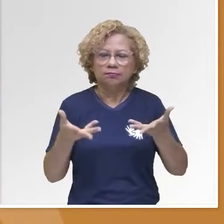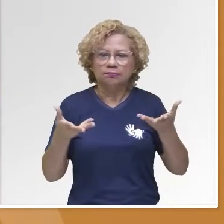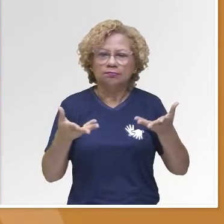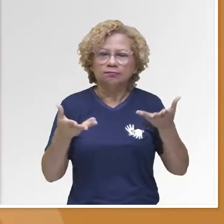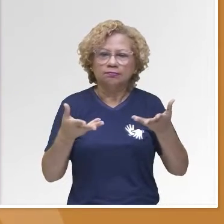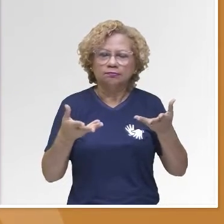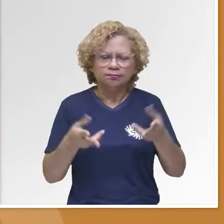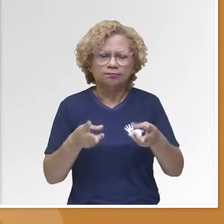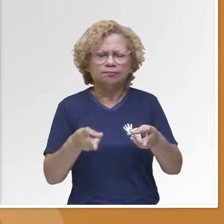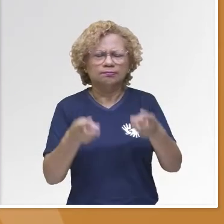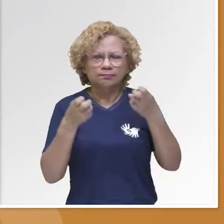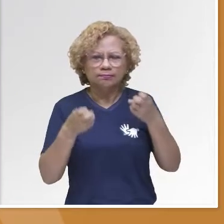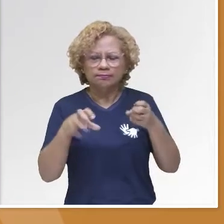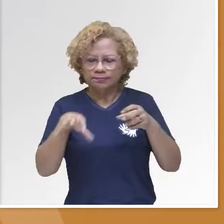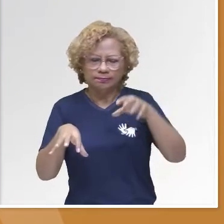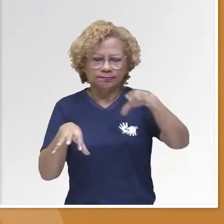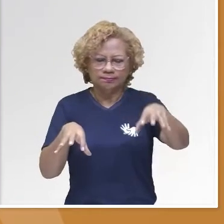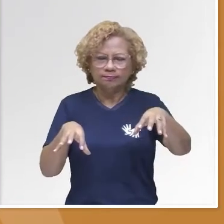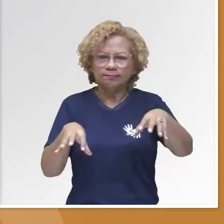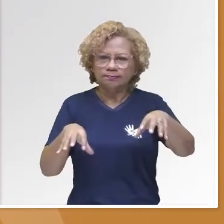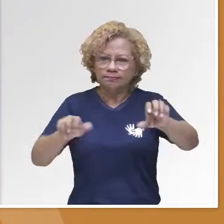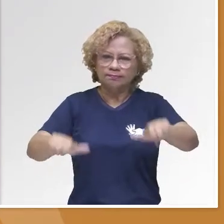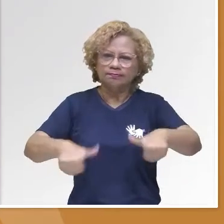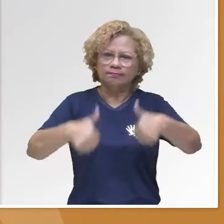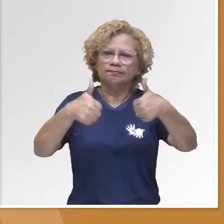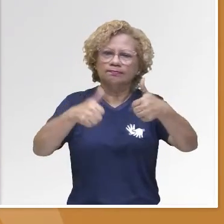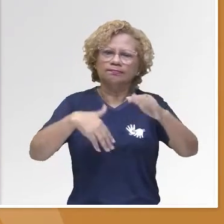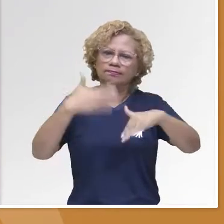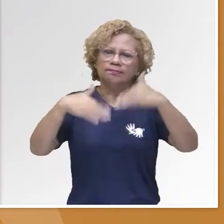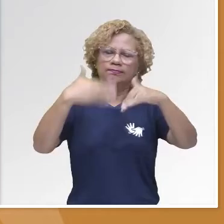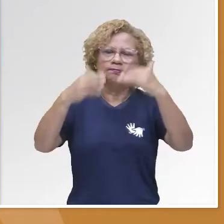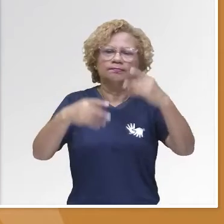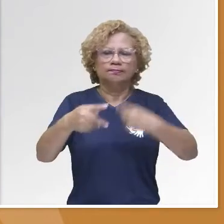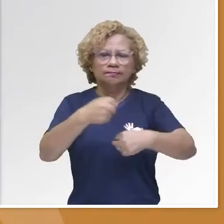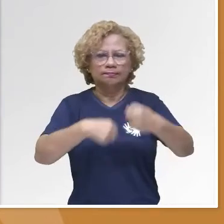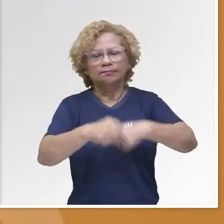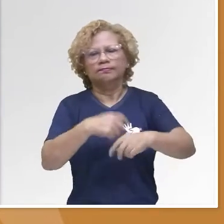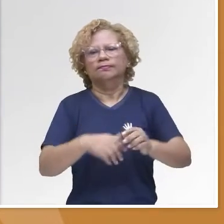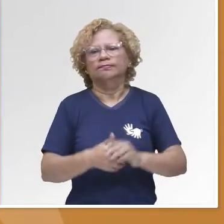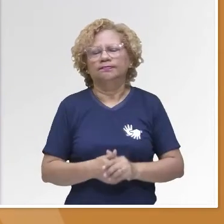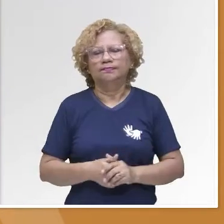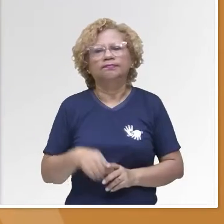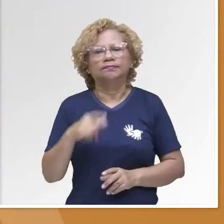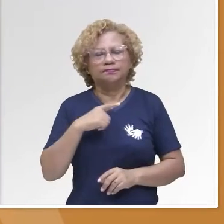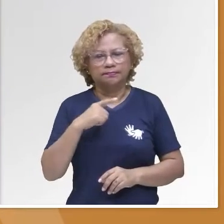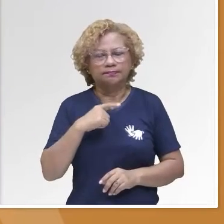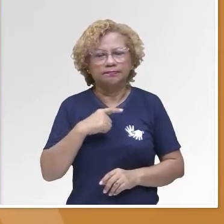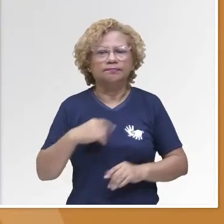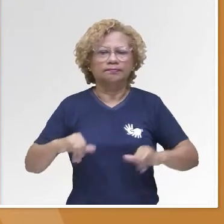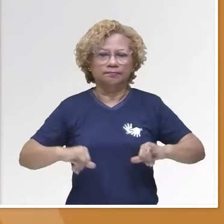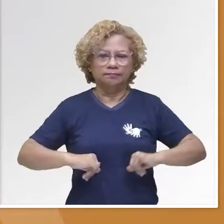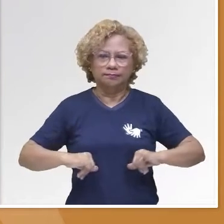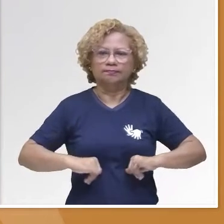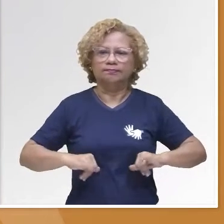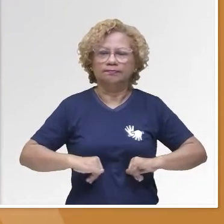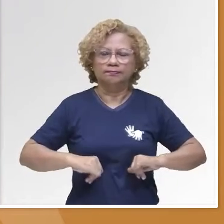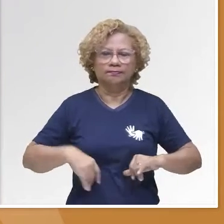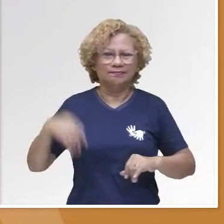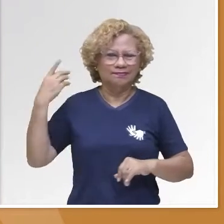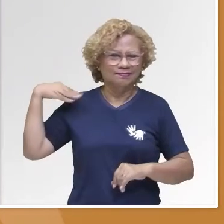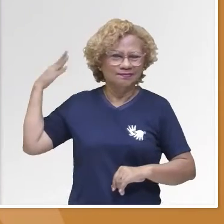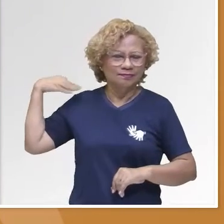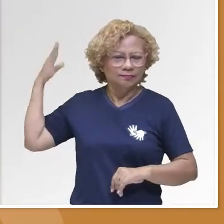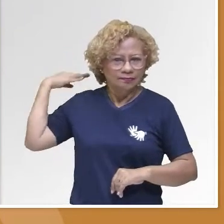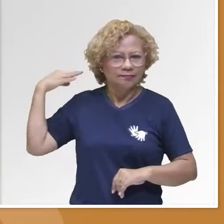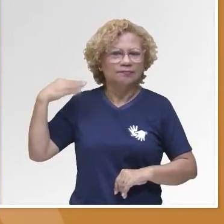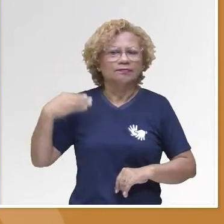principais potências mundiais, né? Então, mesmo passando por essas guerras, a gente vai verificar que esses países começaram a se juntar